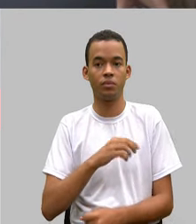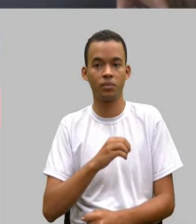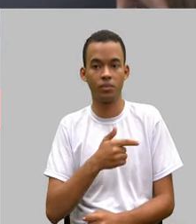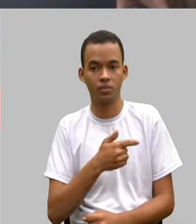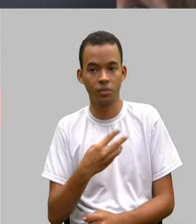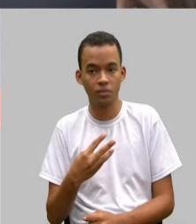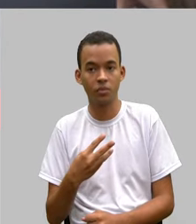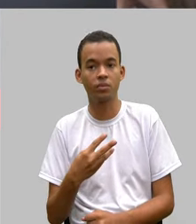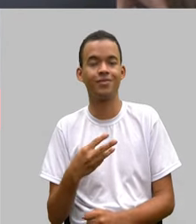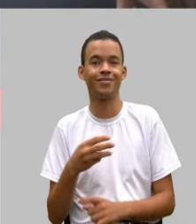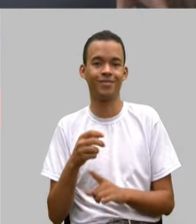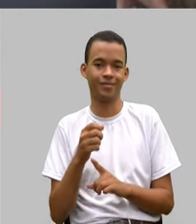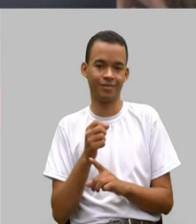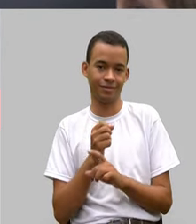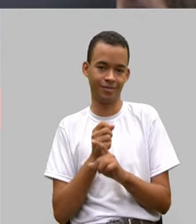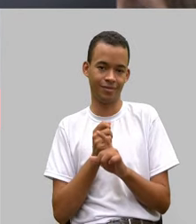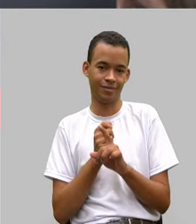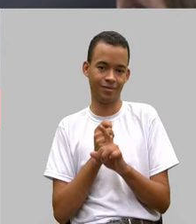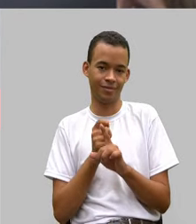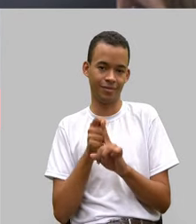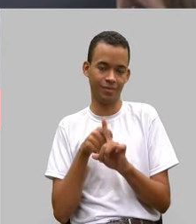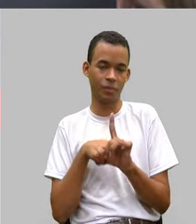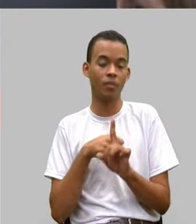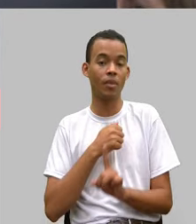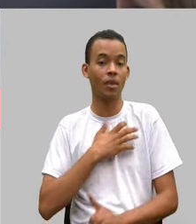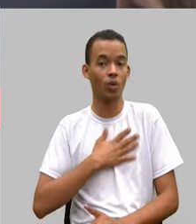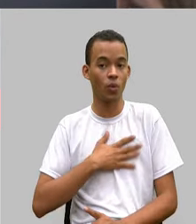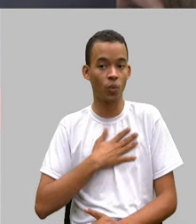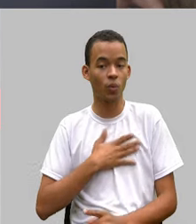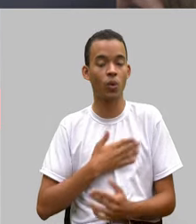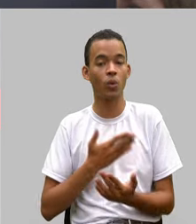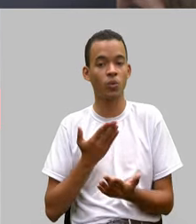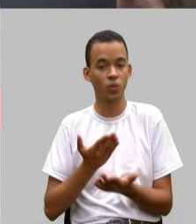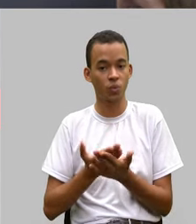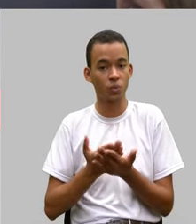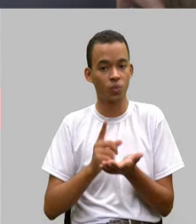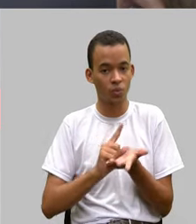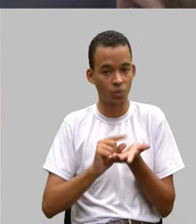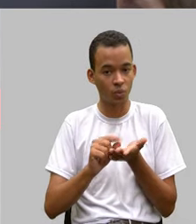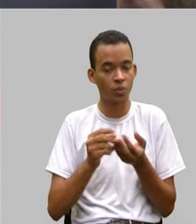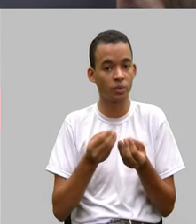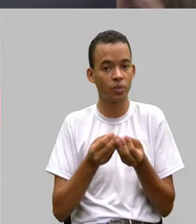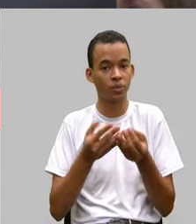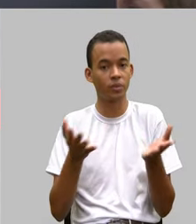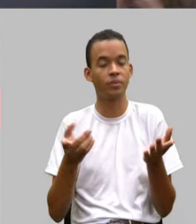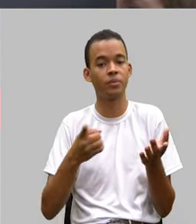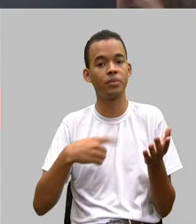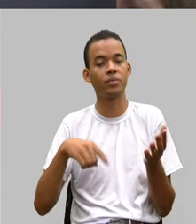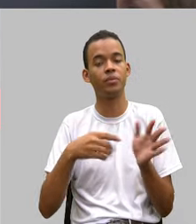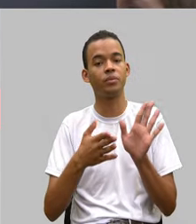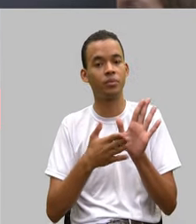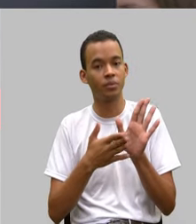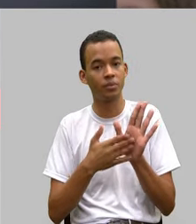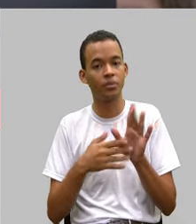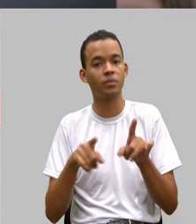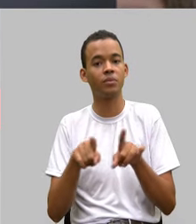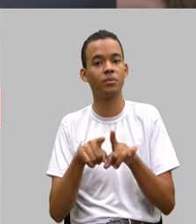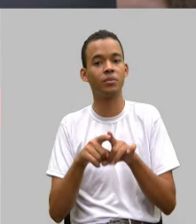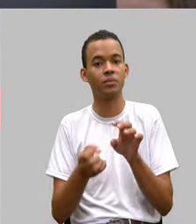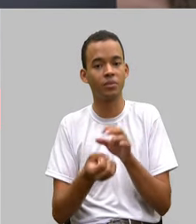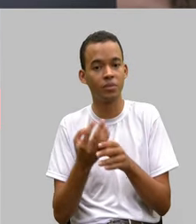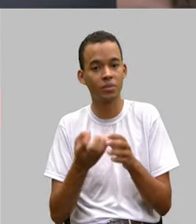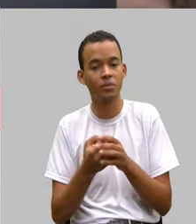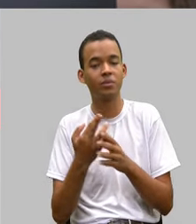melhor dos resultados em pacientes autistas e propomos e propusemos um protocolo de